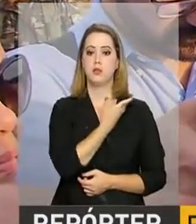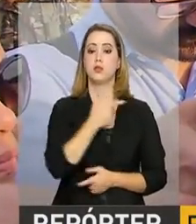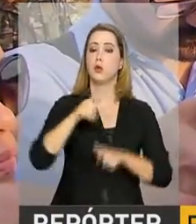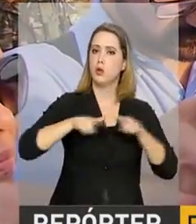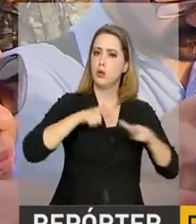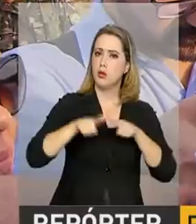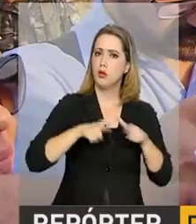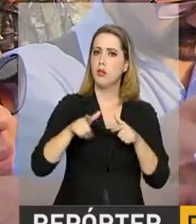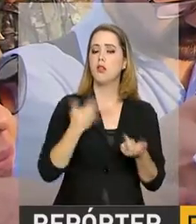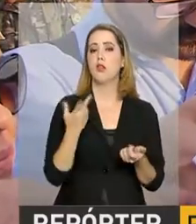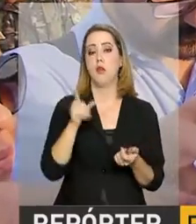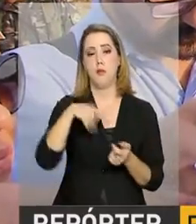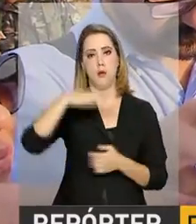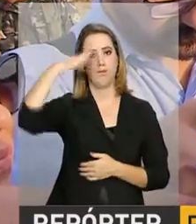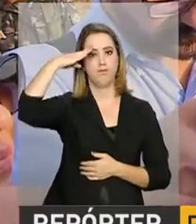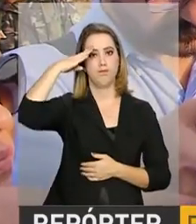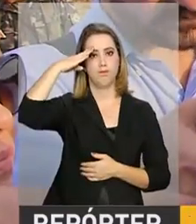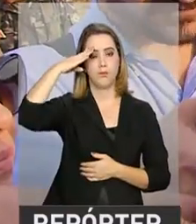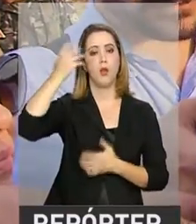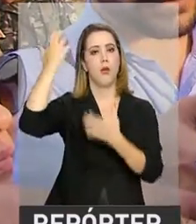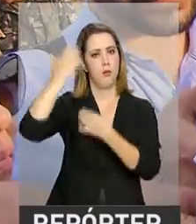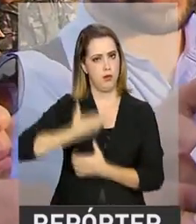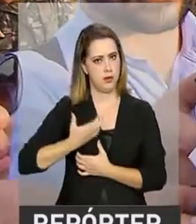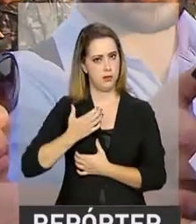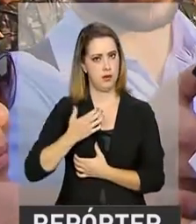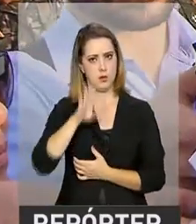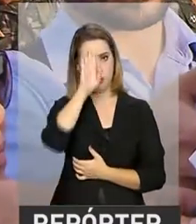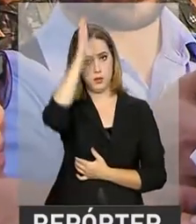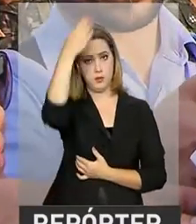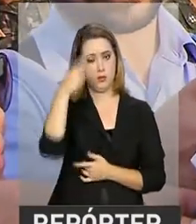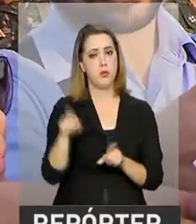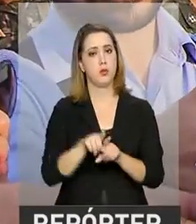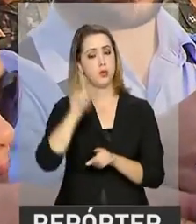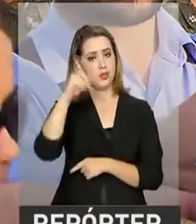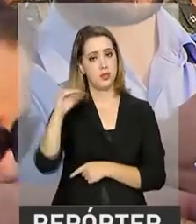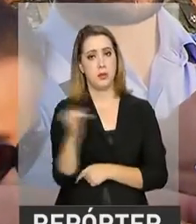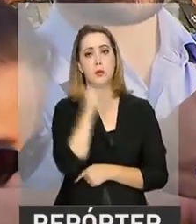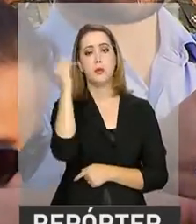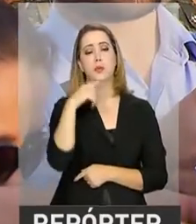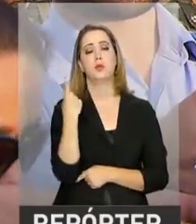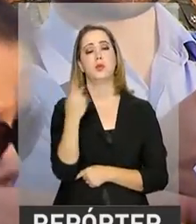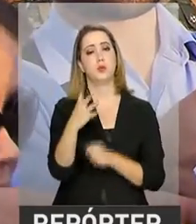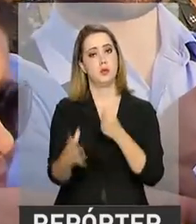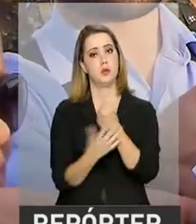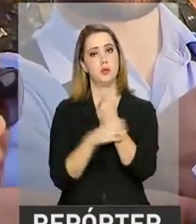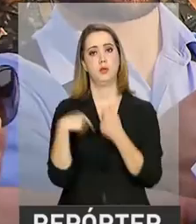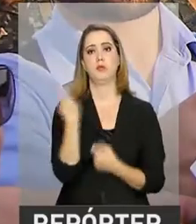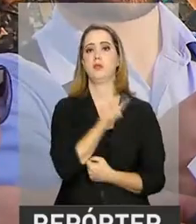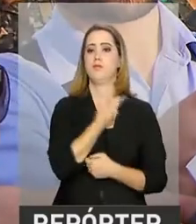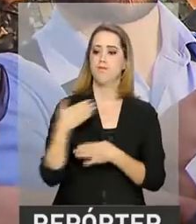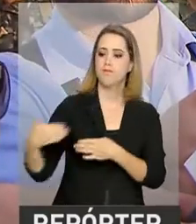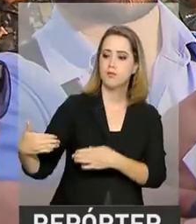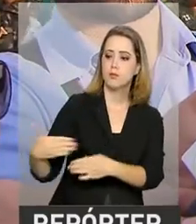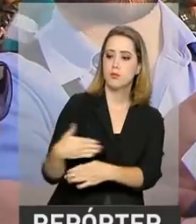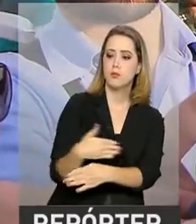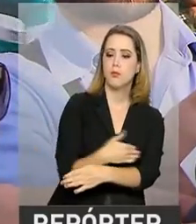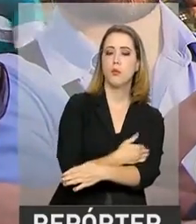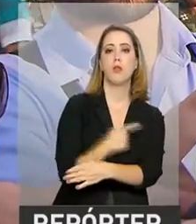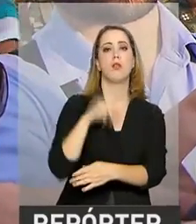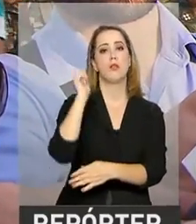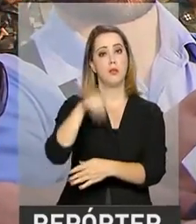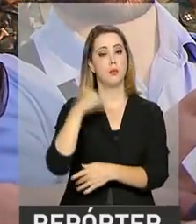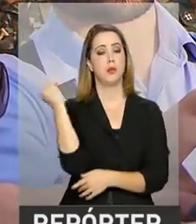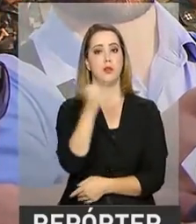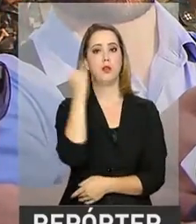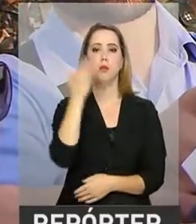Brasileiro, como os senhores mesmos viram, é vital para a segurança das nossas fronteiras, mas também é vital para